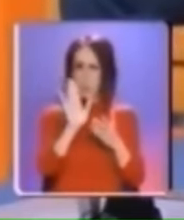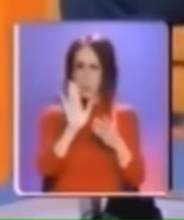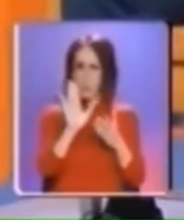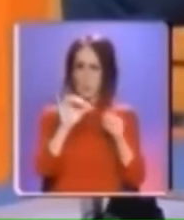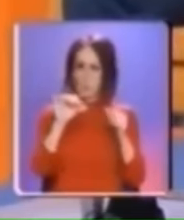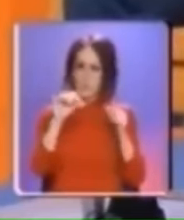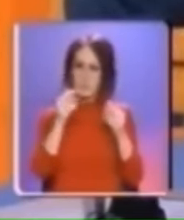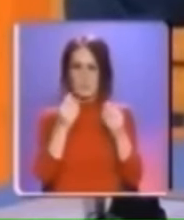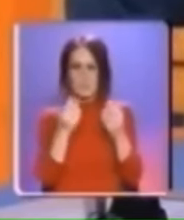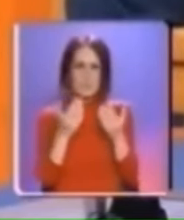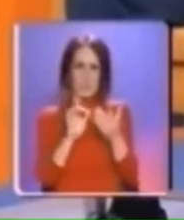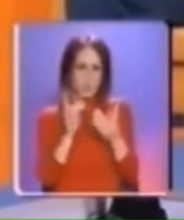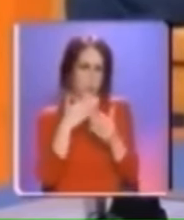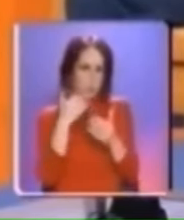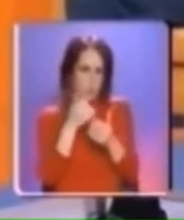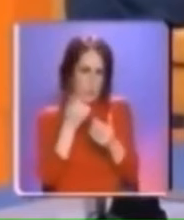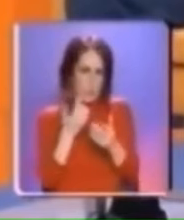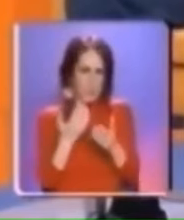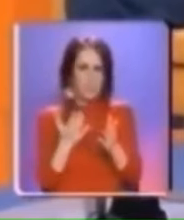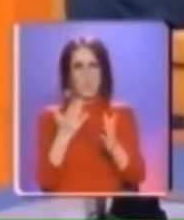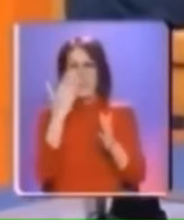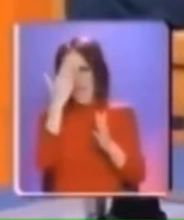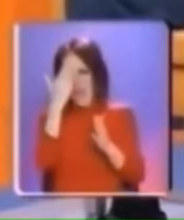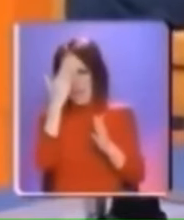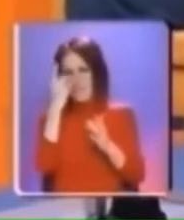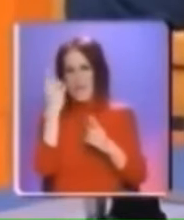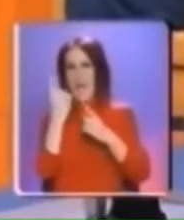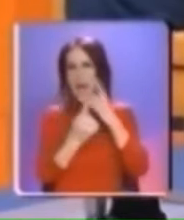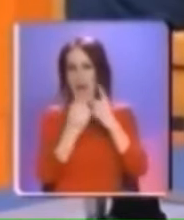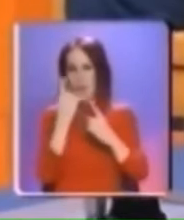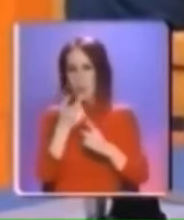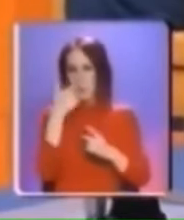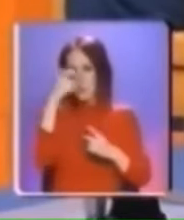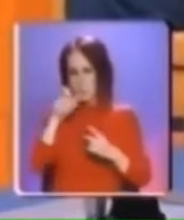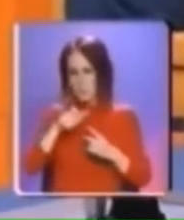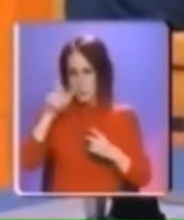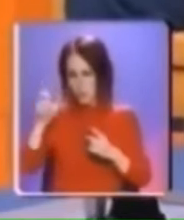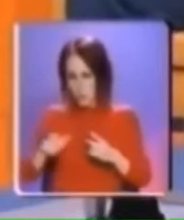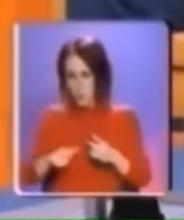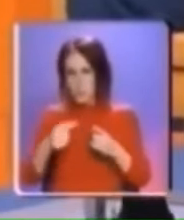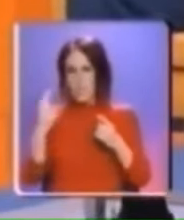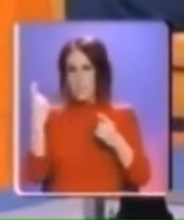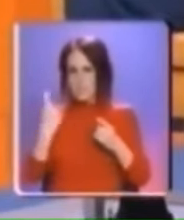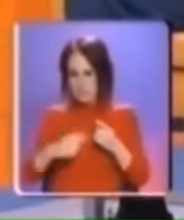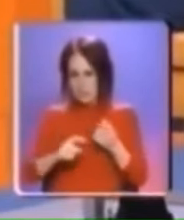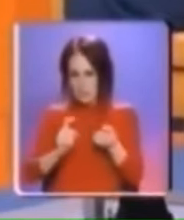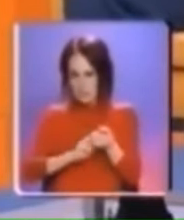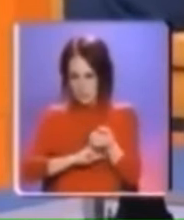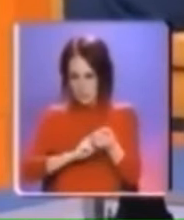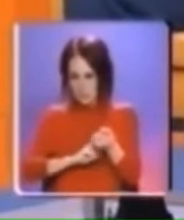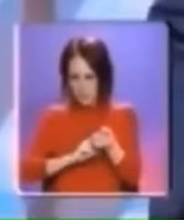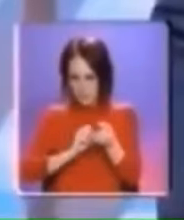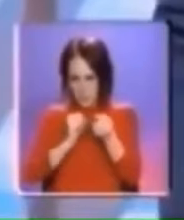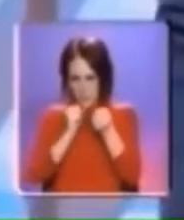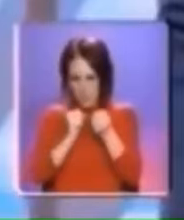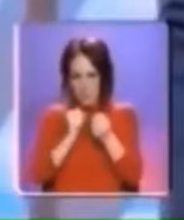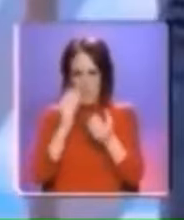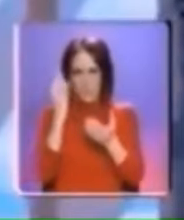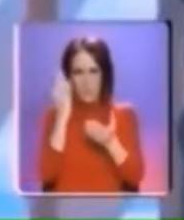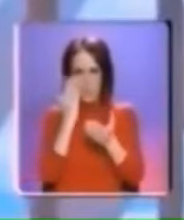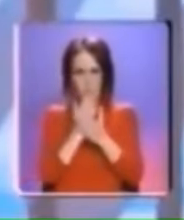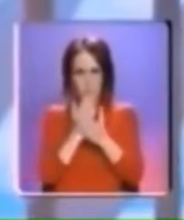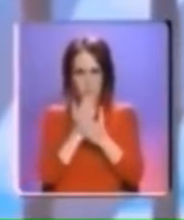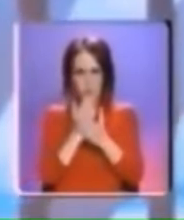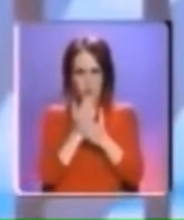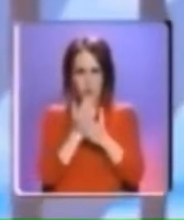decorrem mais do que 12 meses de modo que é perfeitamente aceitável no que concerne